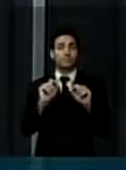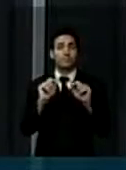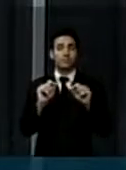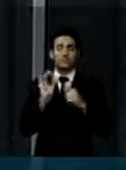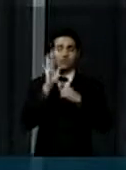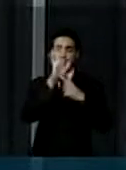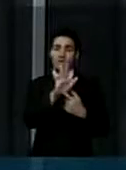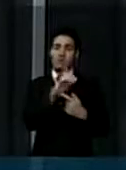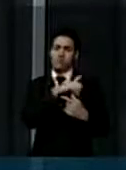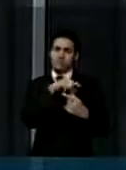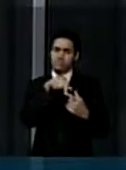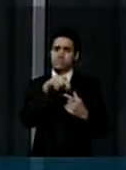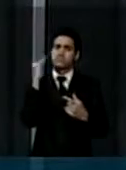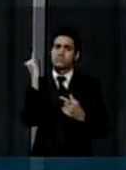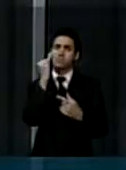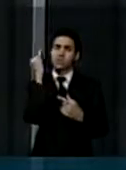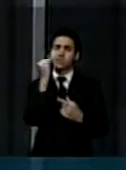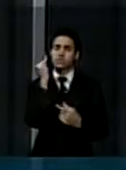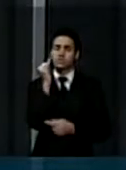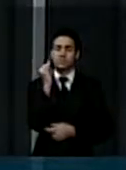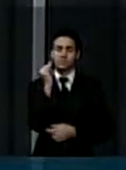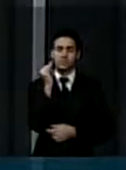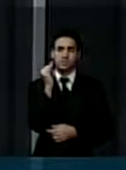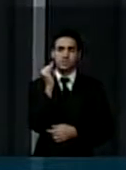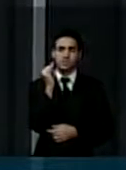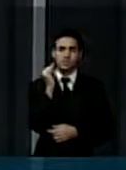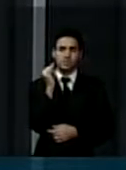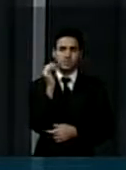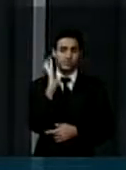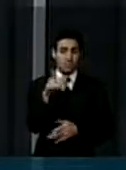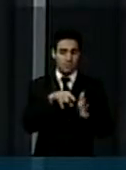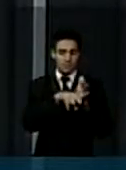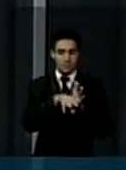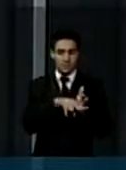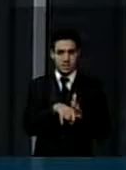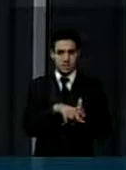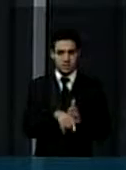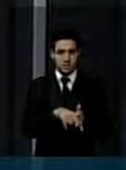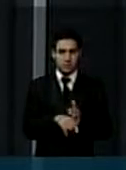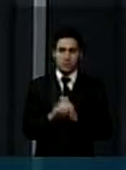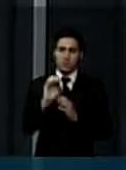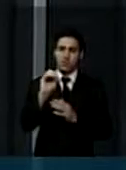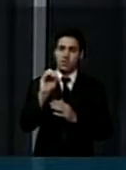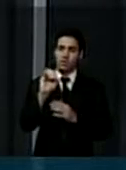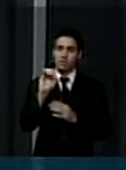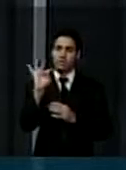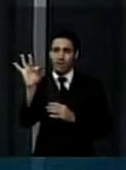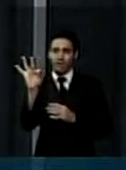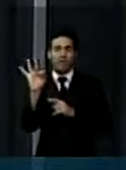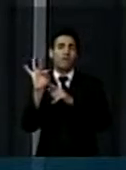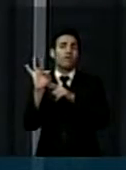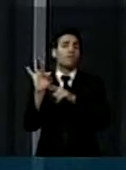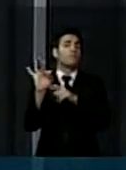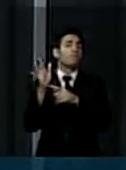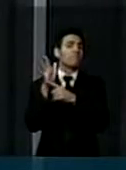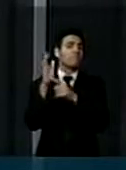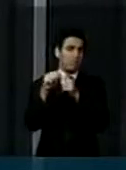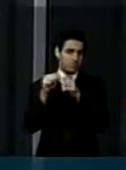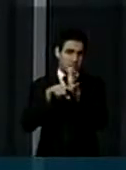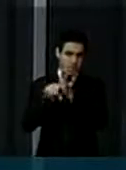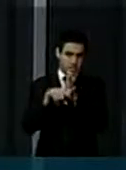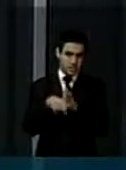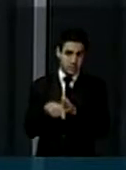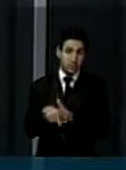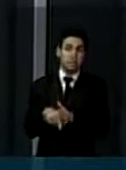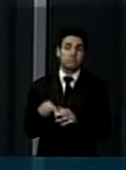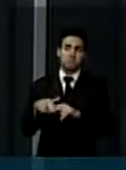ressaltar aqui uma importante pesquisa da Organização Internacional do Trabalho, que demonstra que o